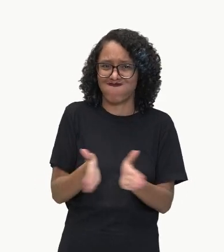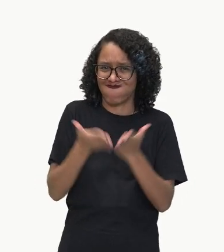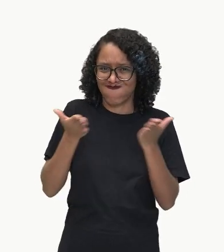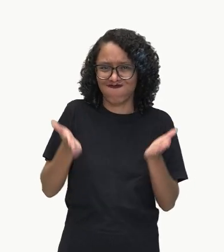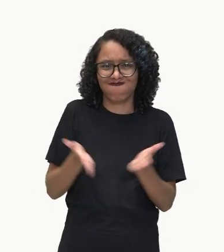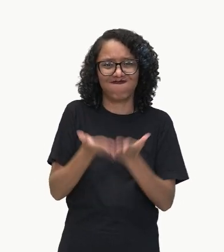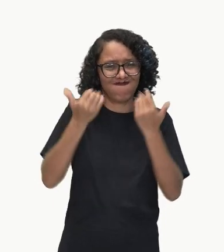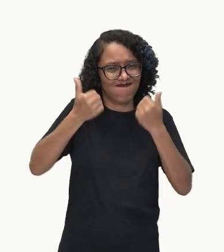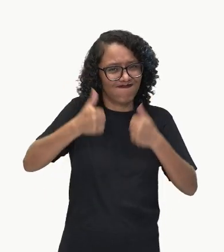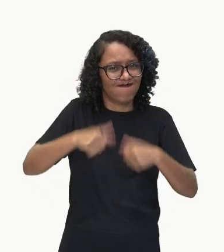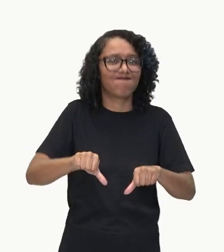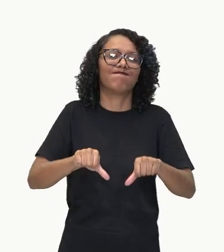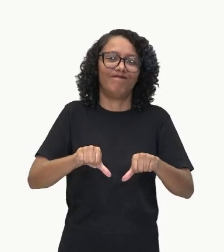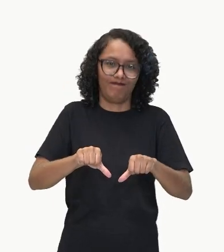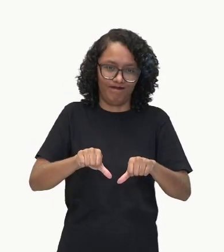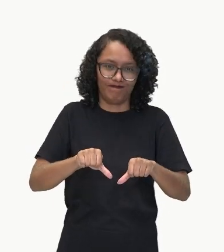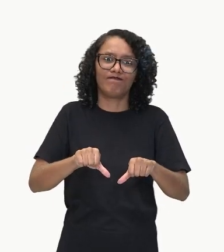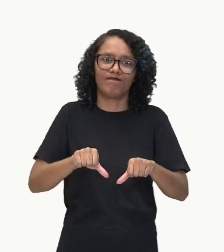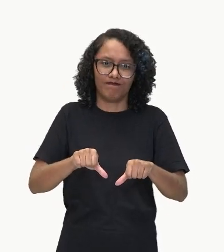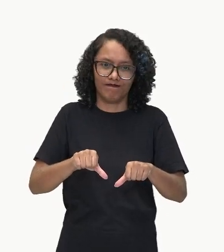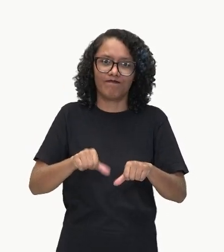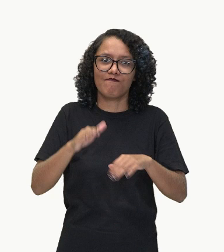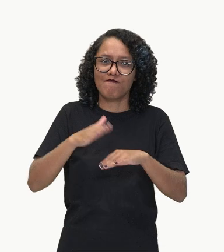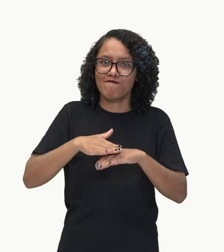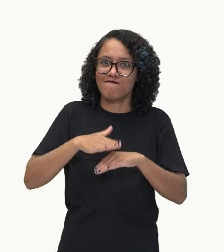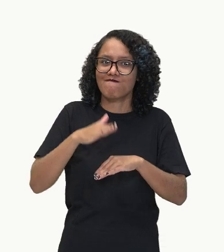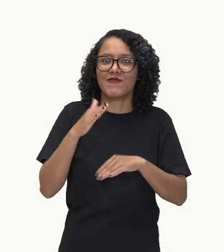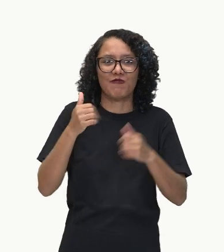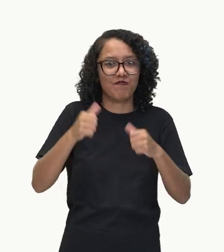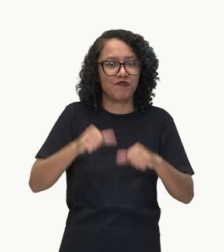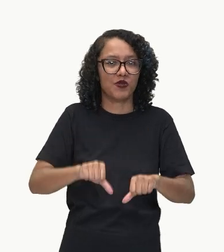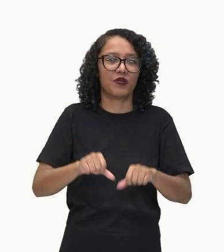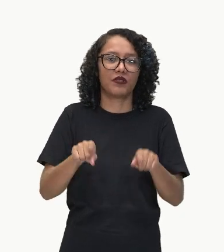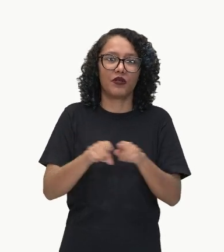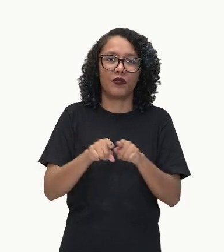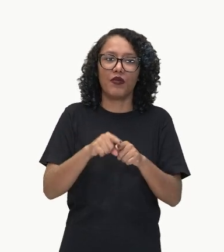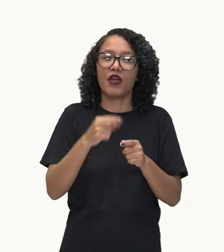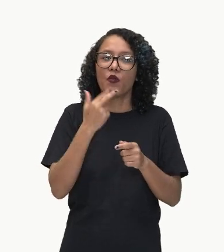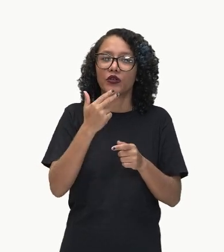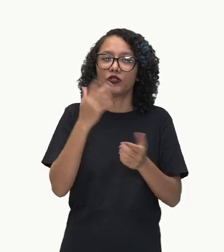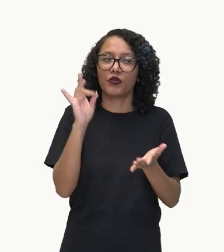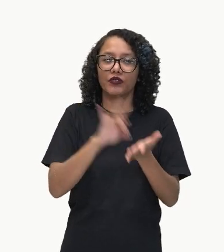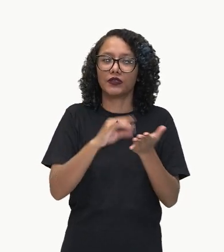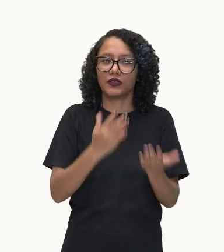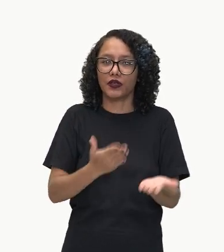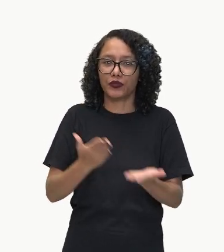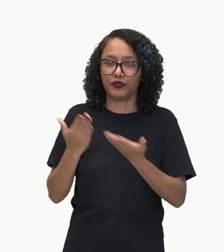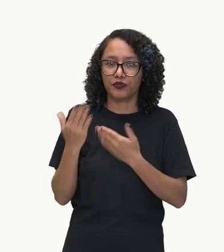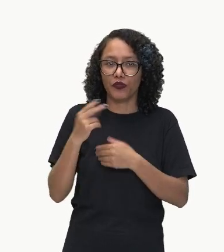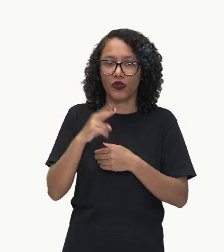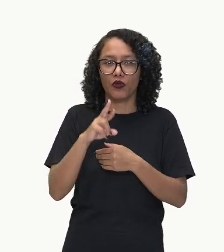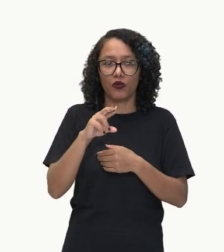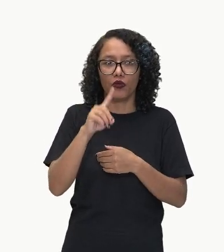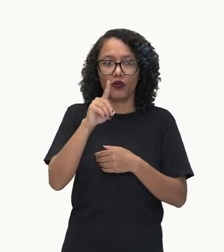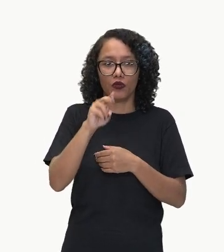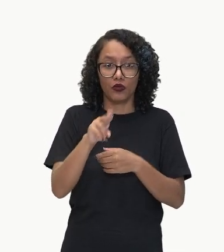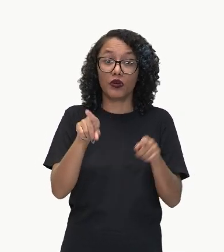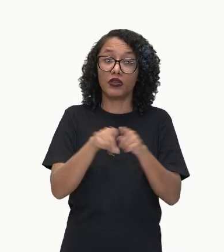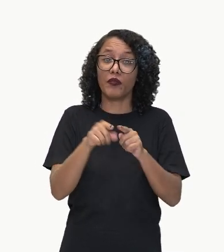pobreza. Ainda a gente tem o idioma oficial, que é o Urdu, e o inglês também é